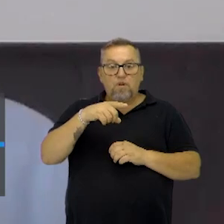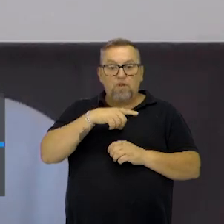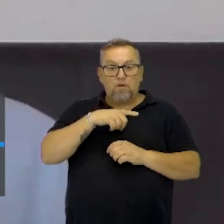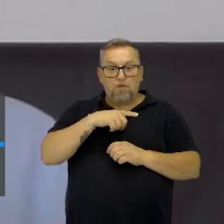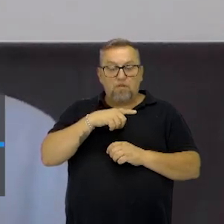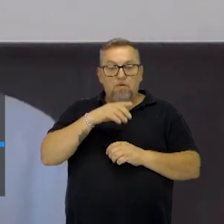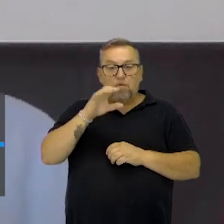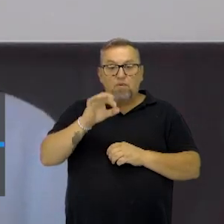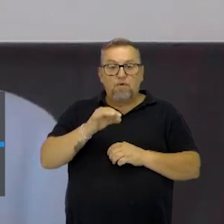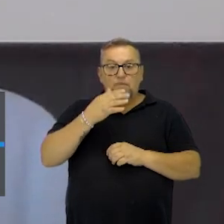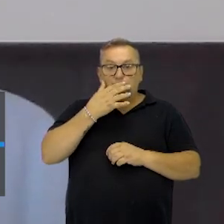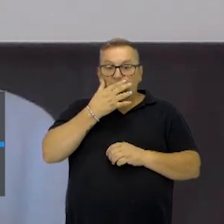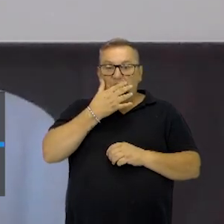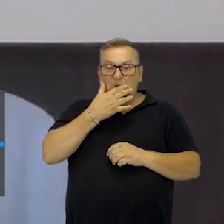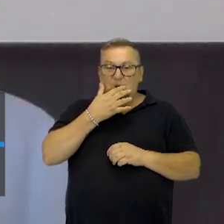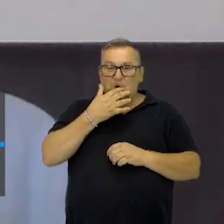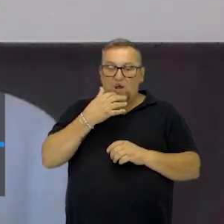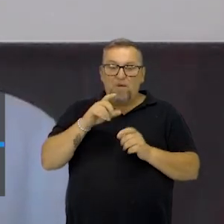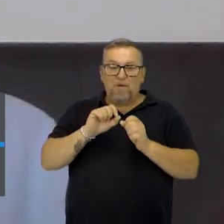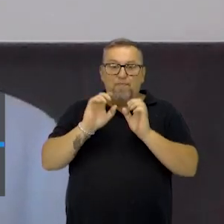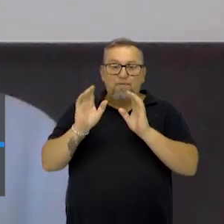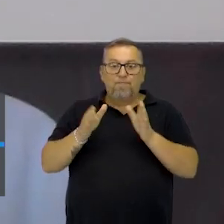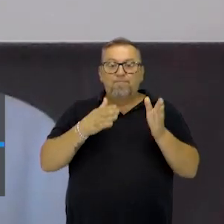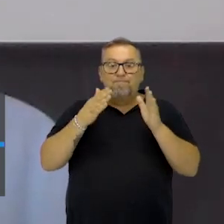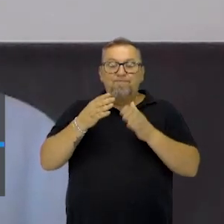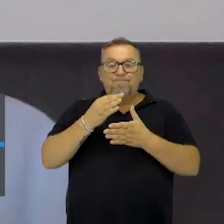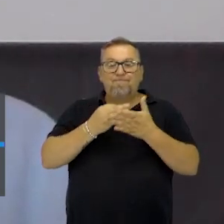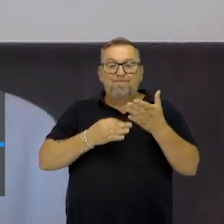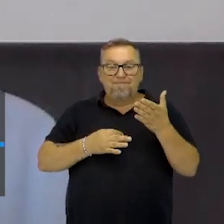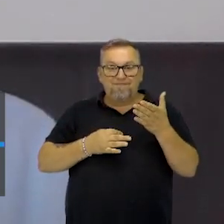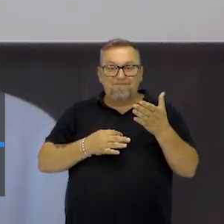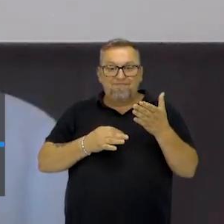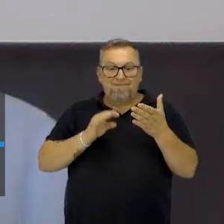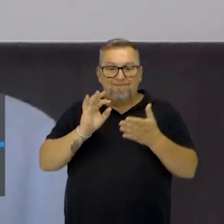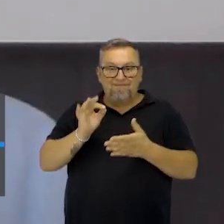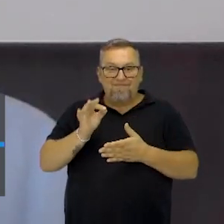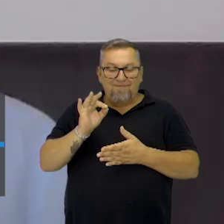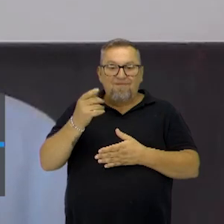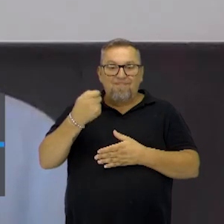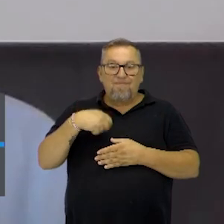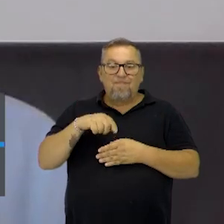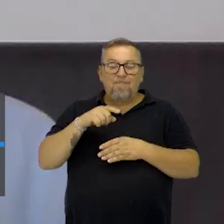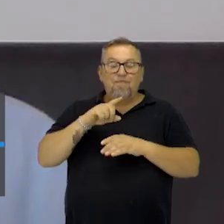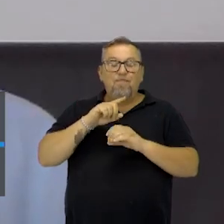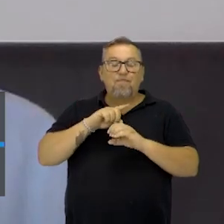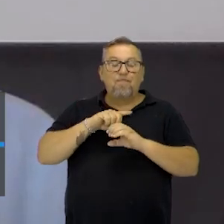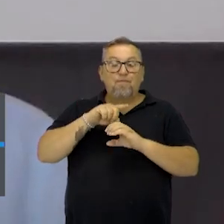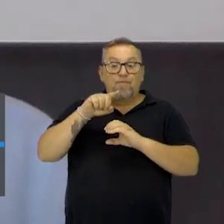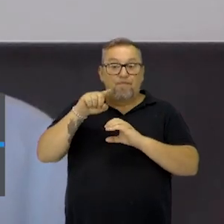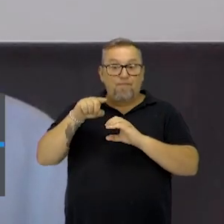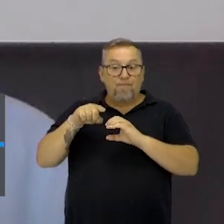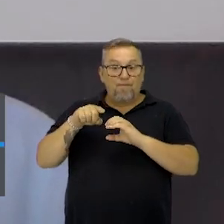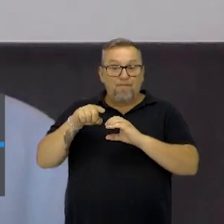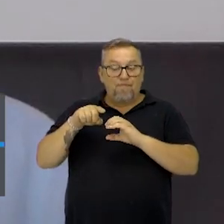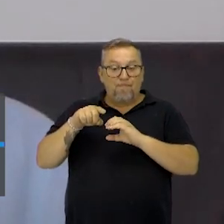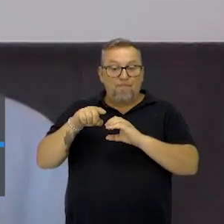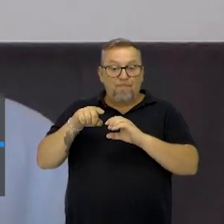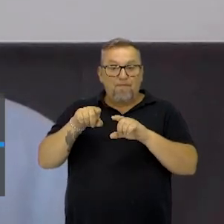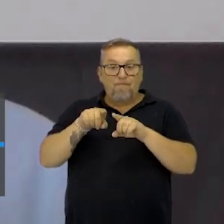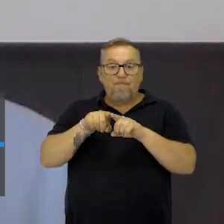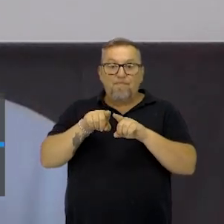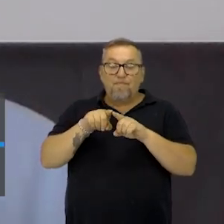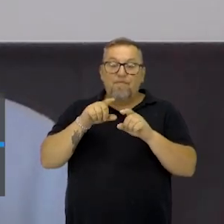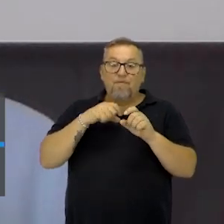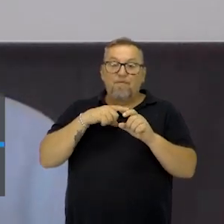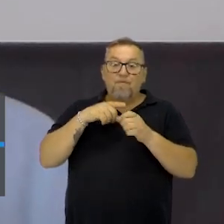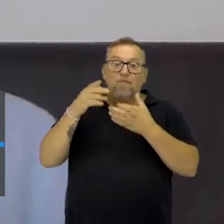com certeza, êxito na produção textual do seu artigo, né, de divulgação científica, tá? E pensando também muito nas questões